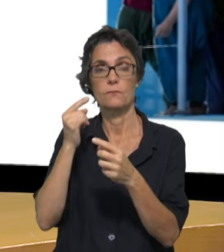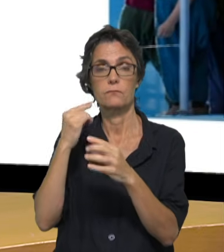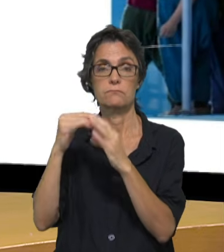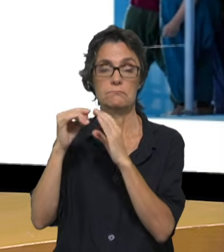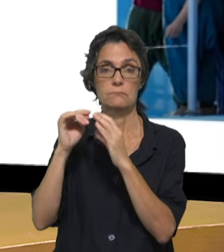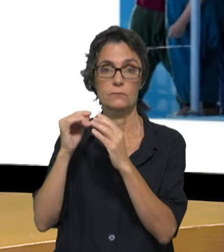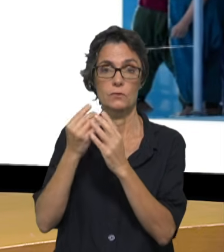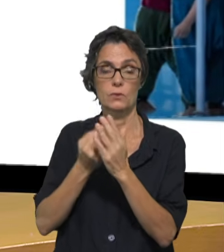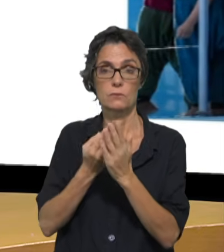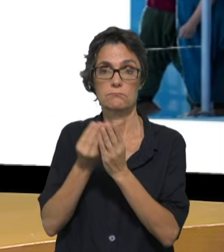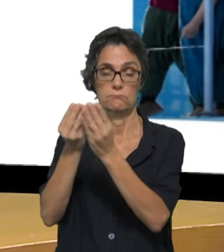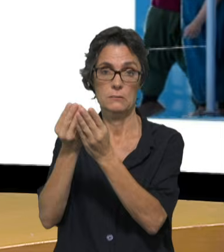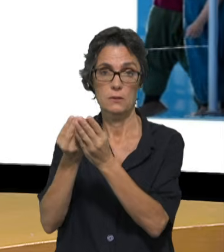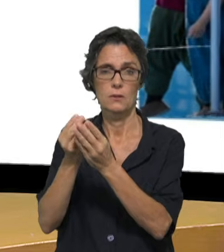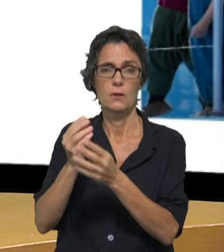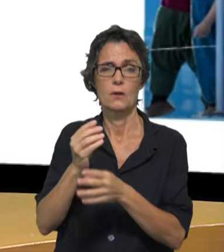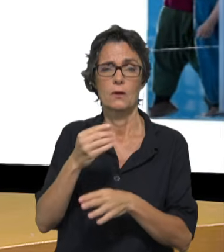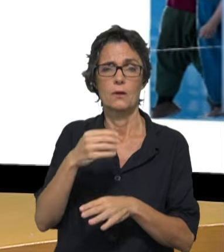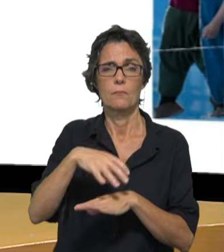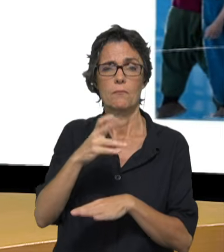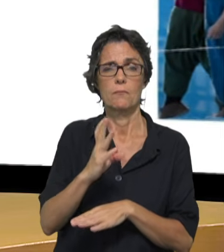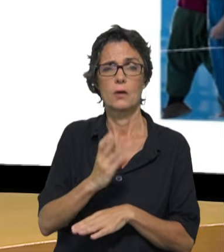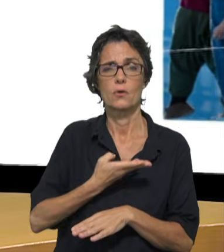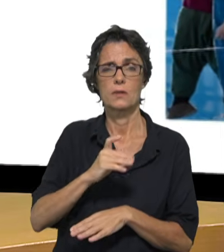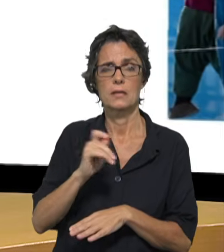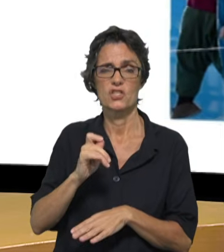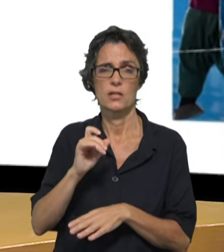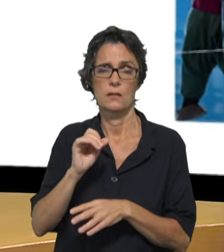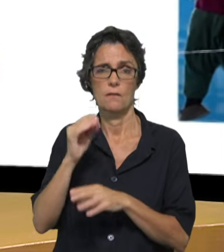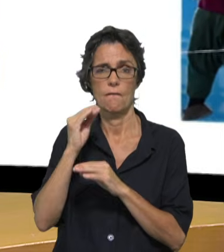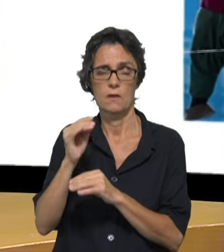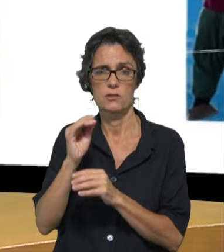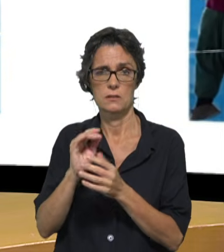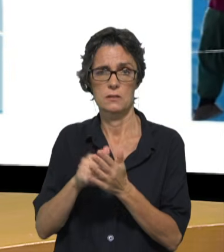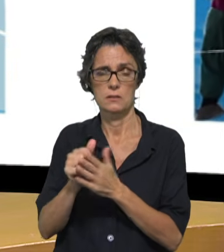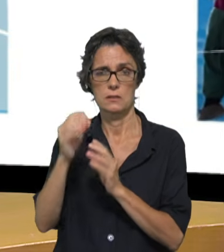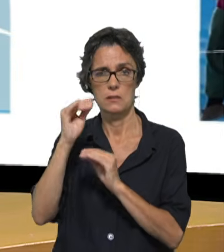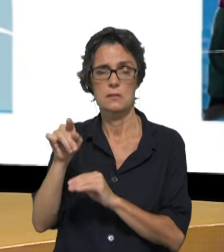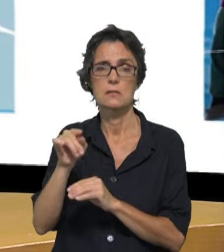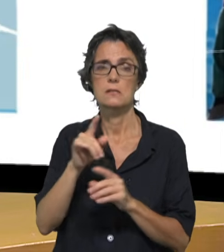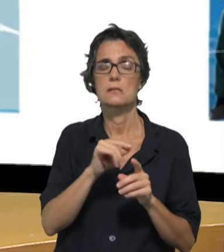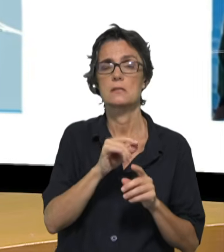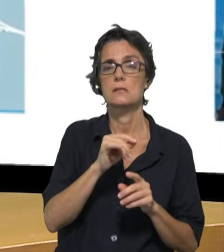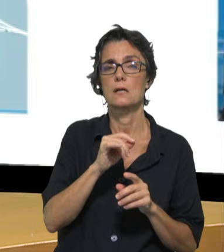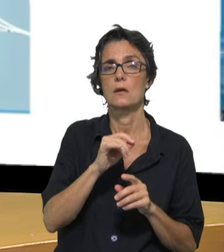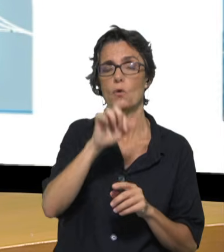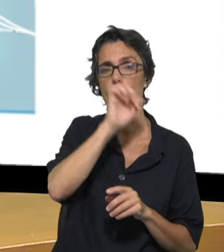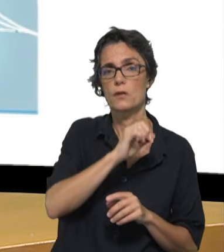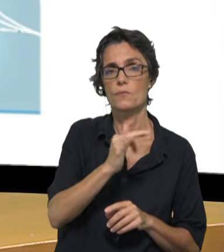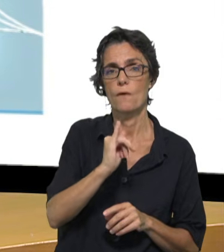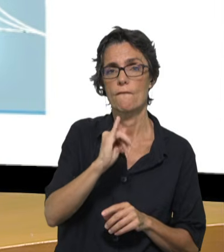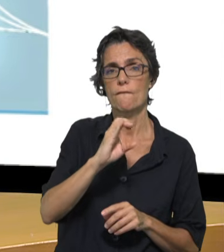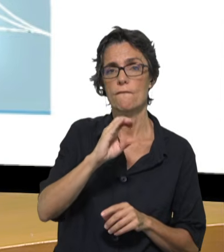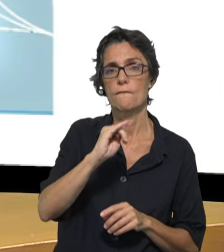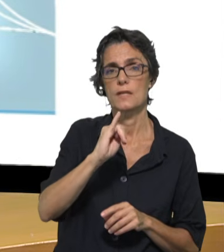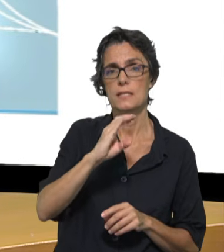a Evangelização, presidido pelo Sr. Arcebispo Dom Rino Fisichella, e que foi traduzido por nós